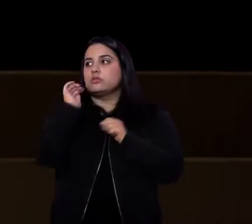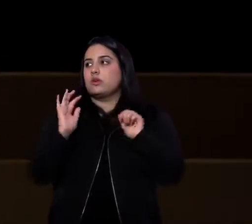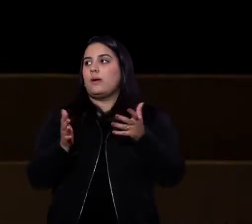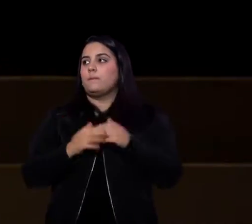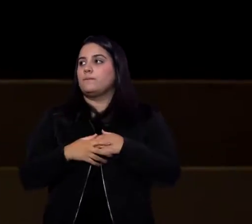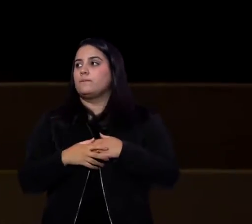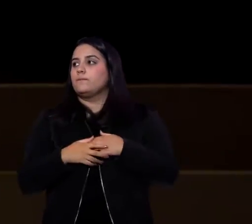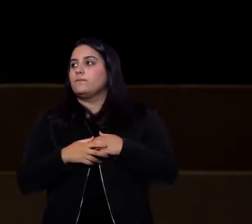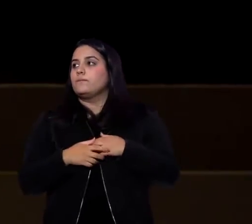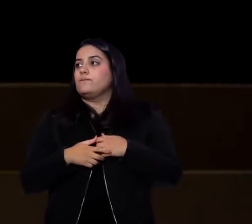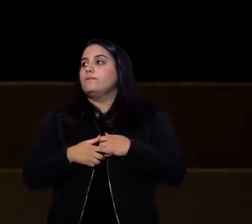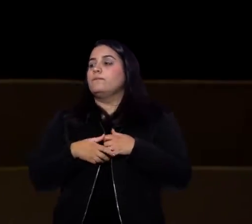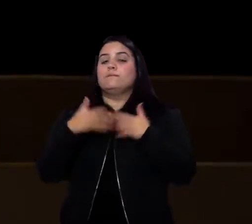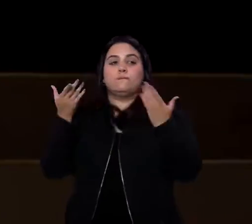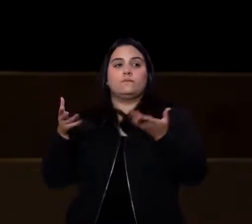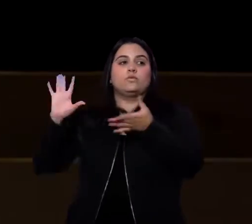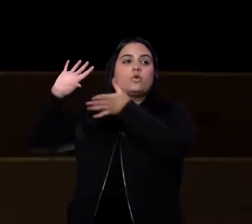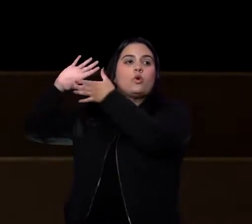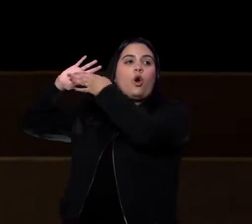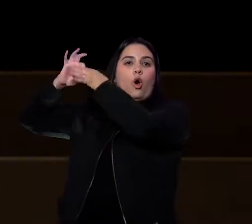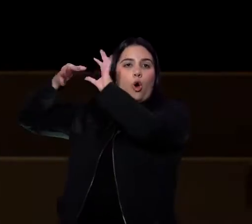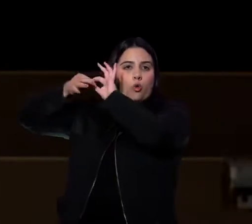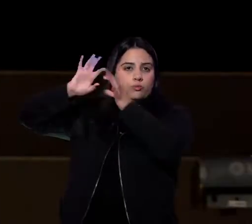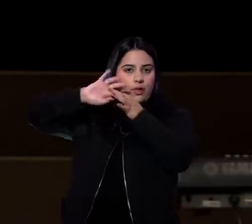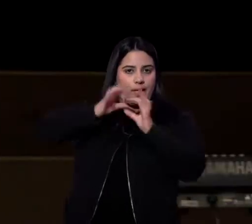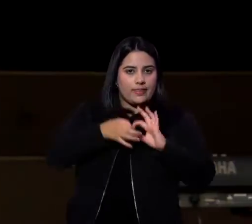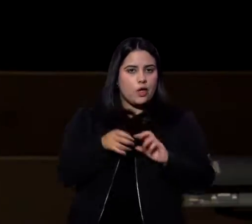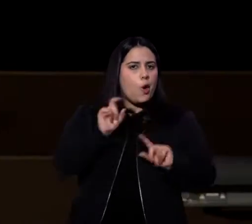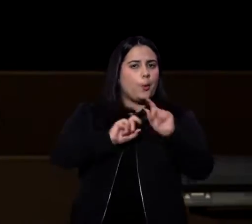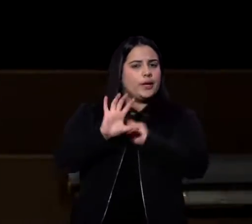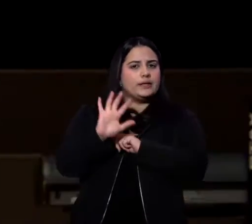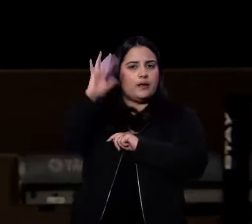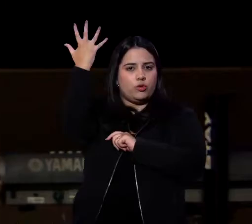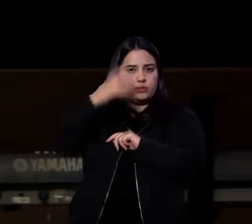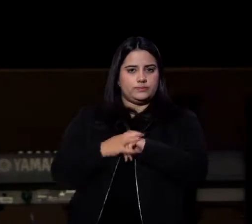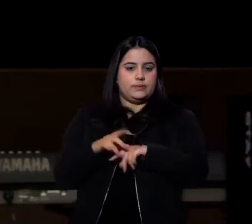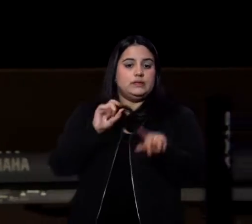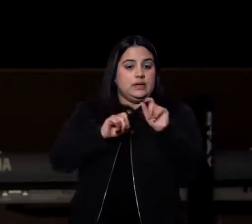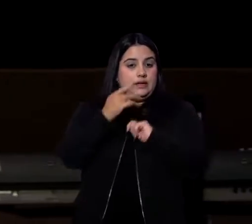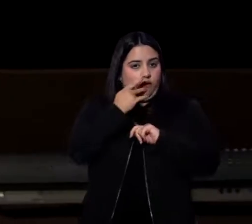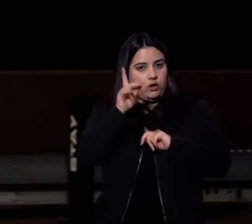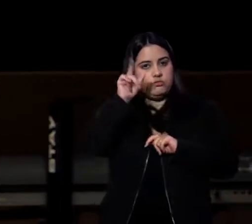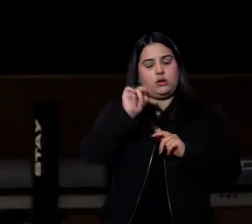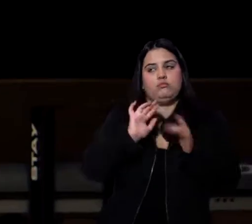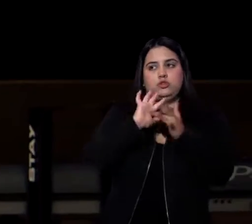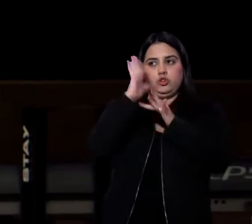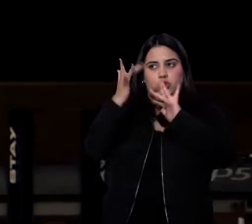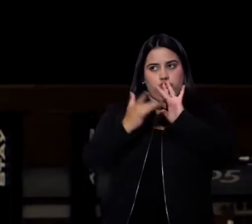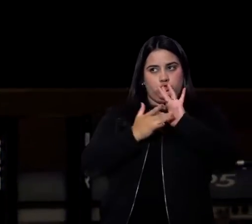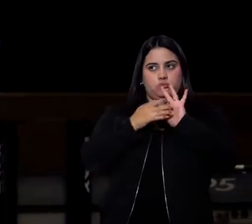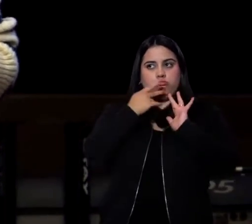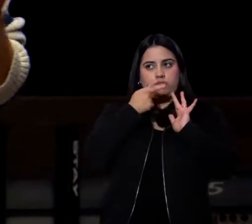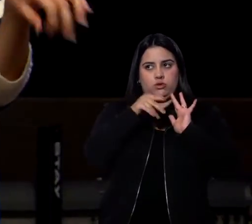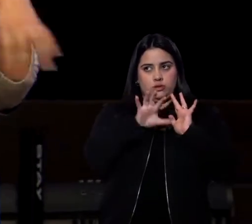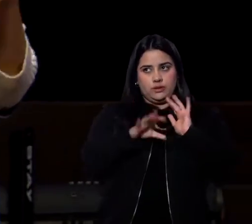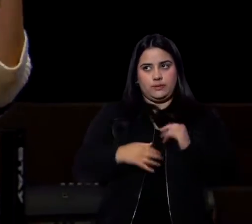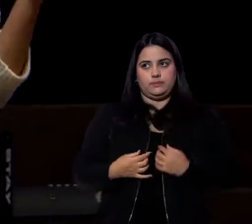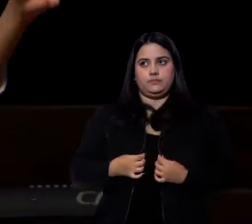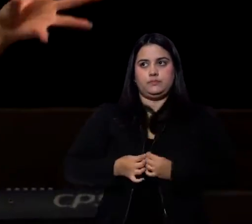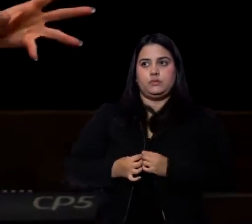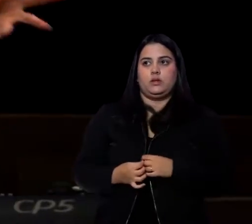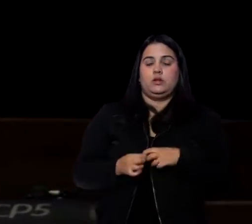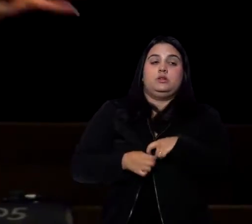Eu vou contextualizar para vocês, tá? O que estava rolando. Quem estava falando isso era Jesus. Então, ele